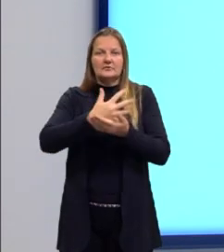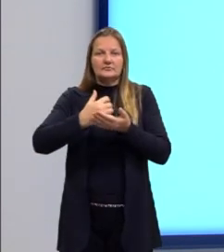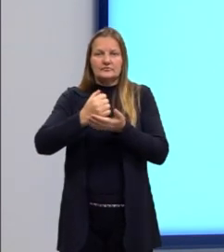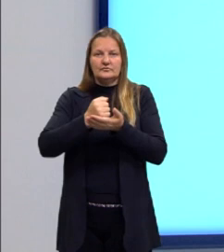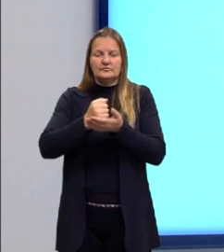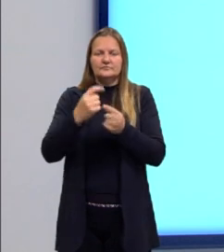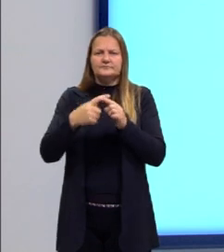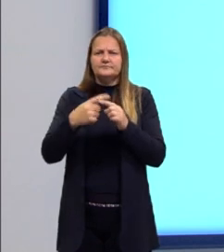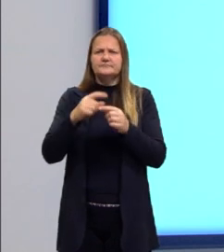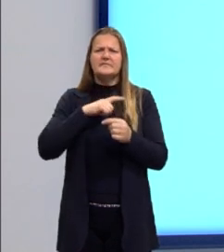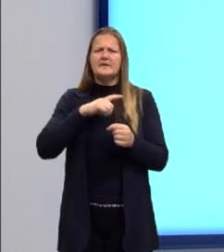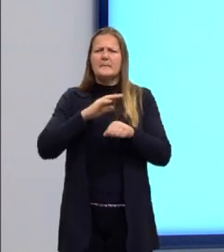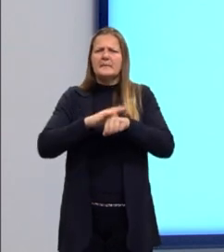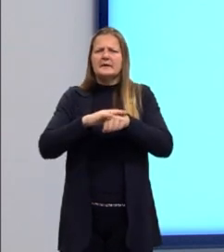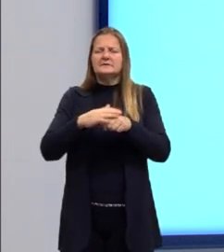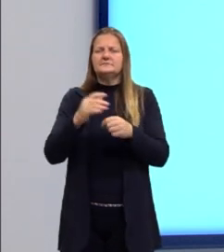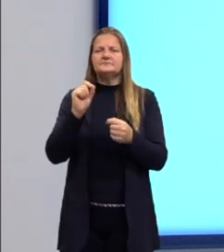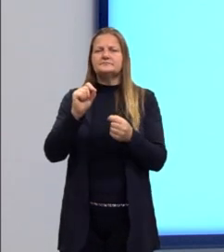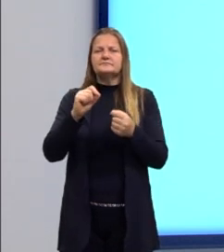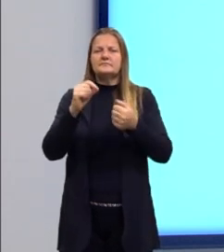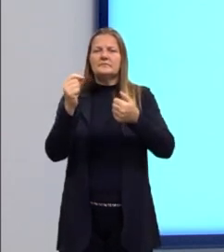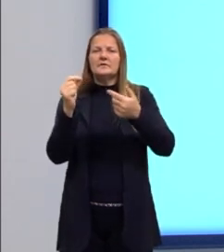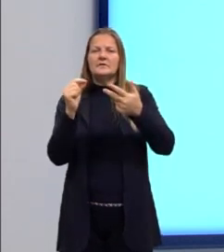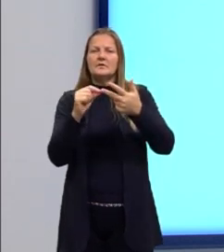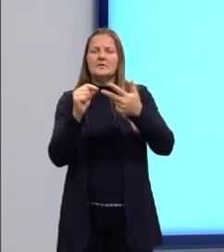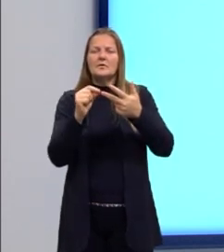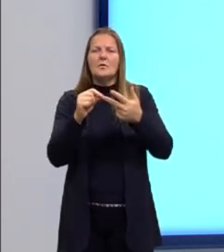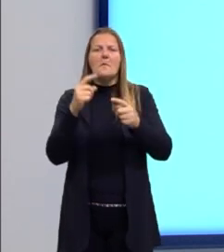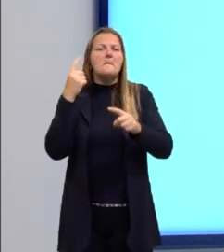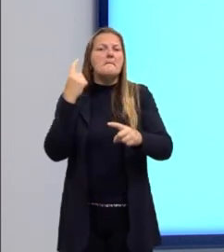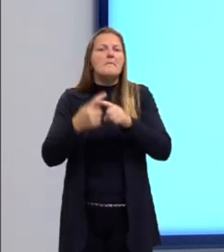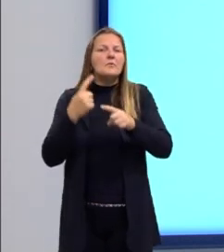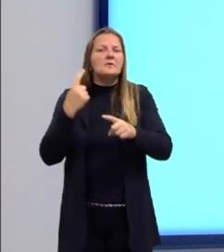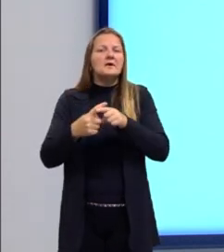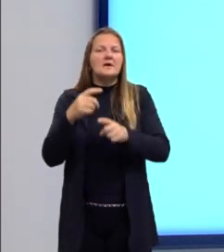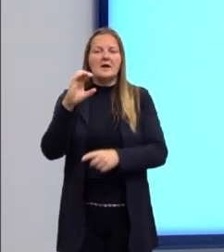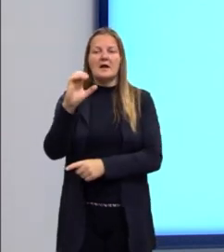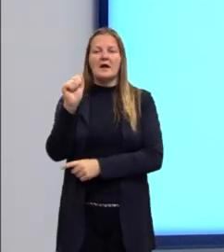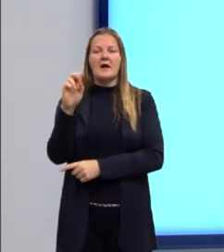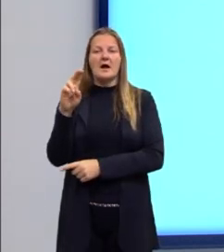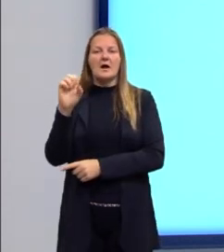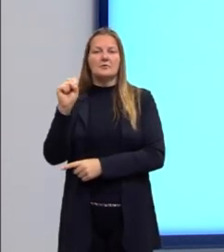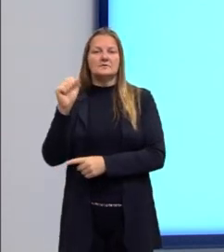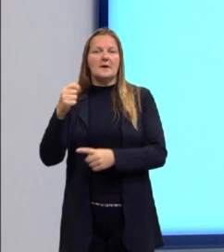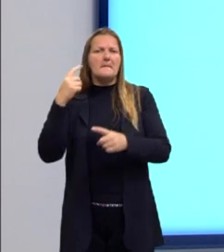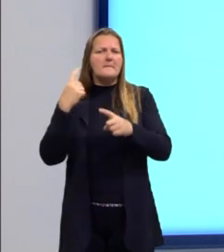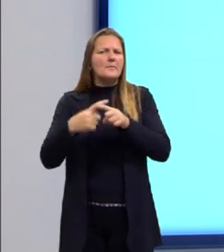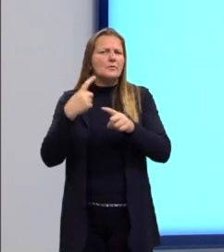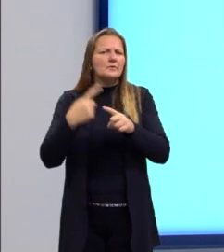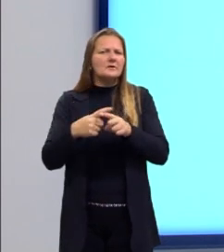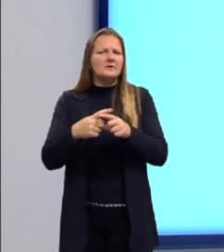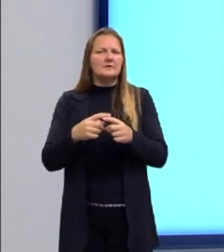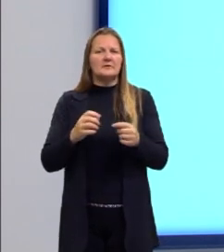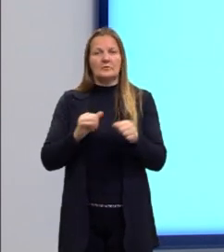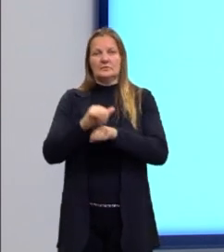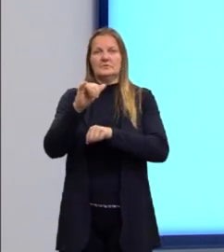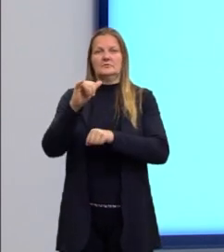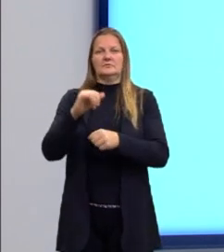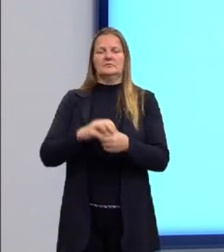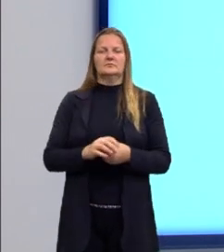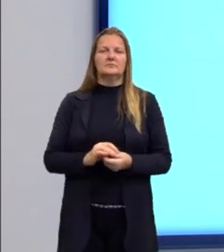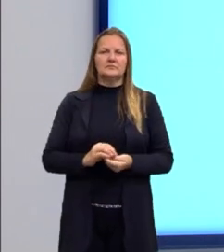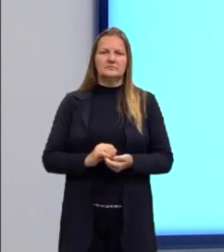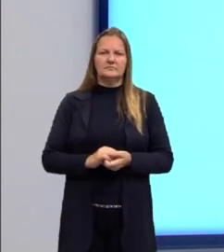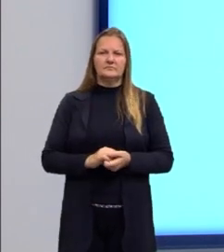o que mais Quais as possíveis causas deste problema então o que já foi feito que ainda pode